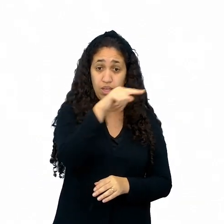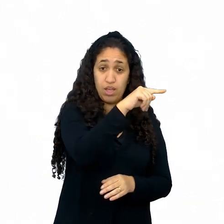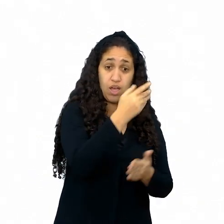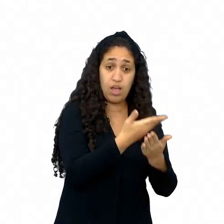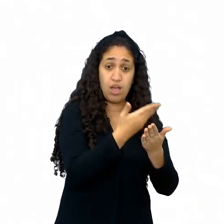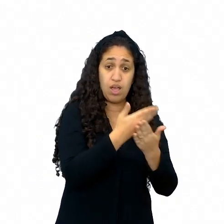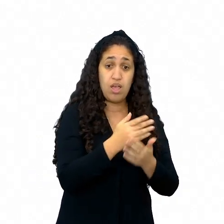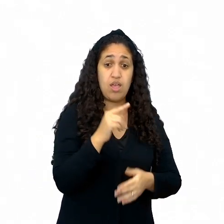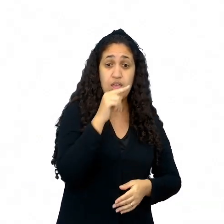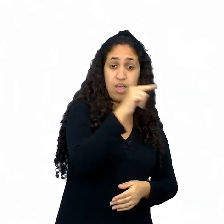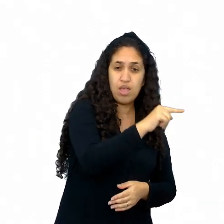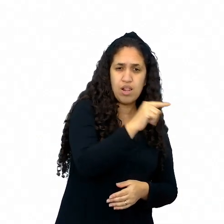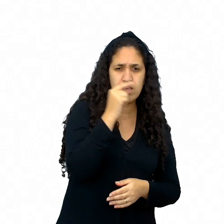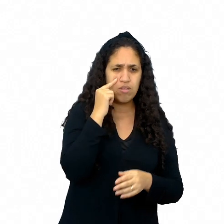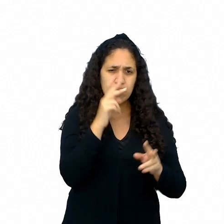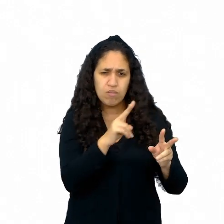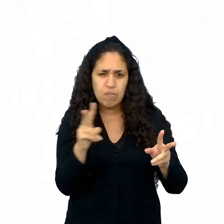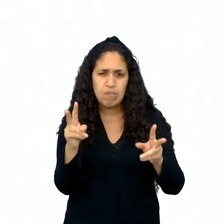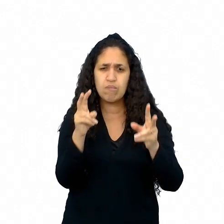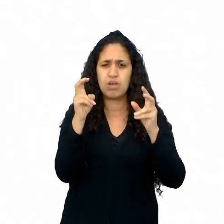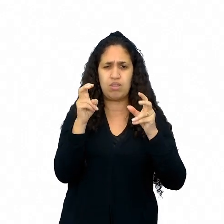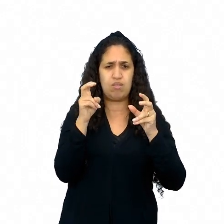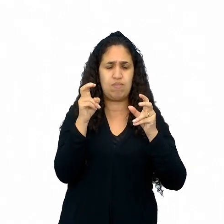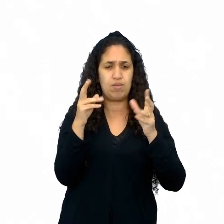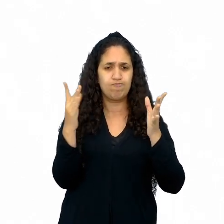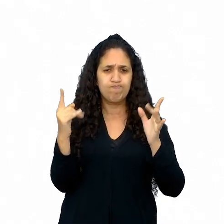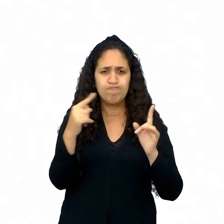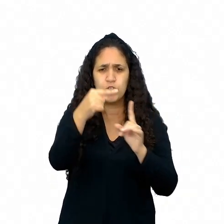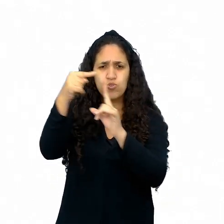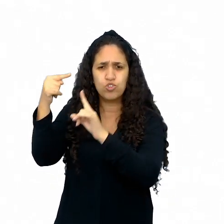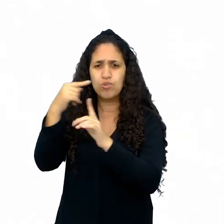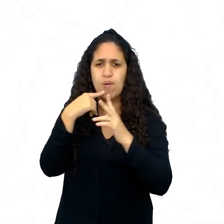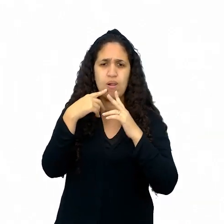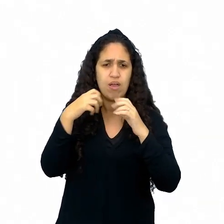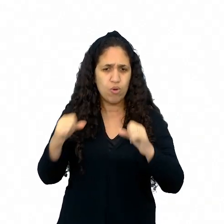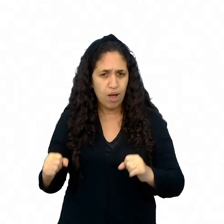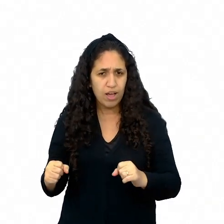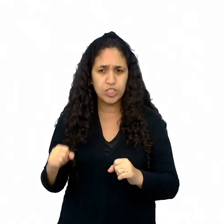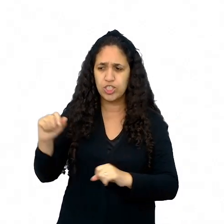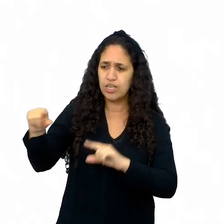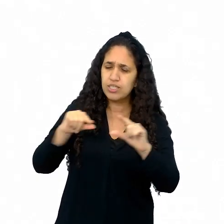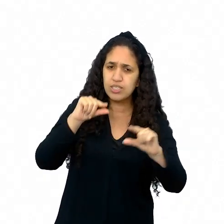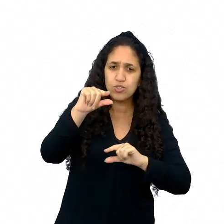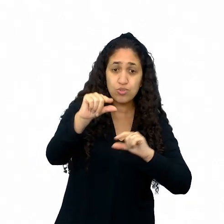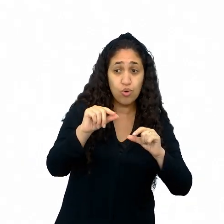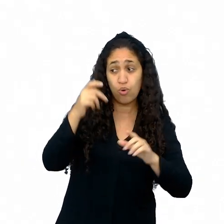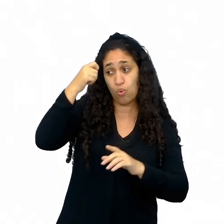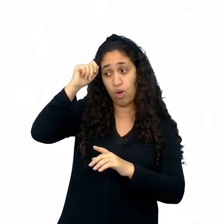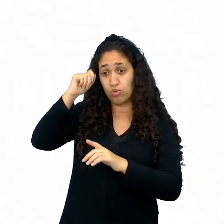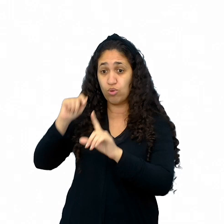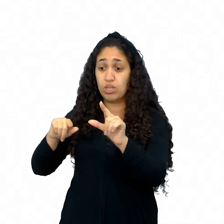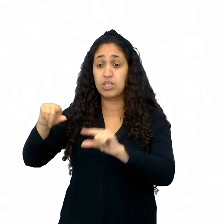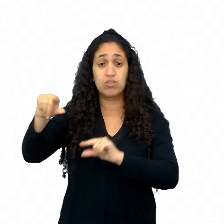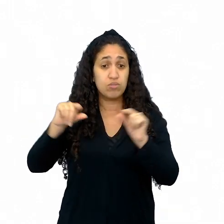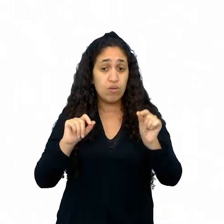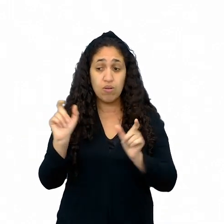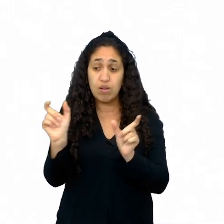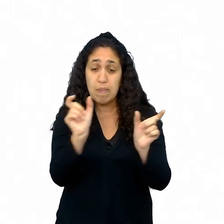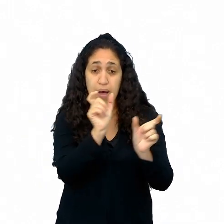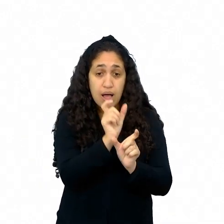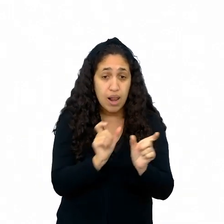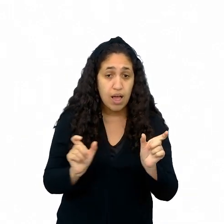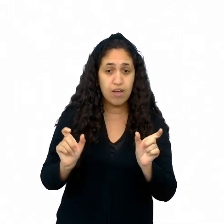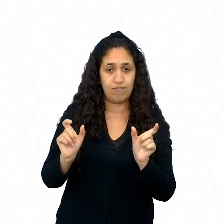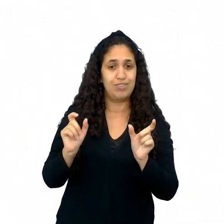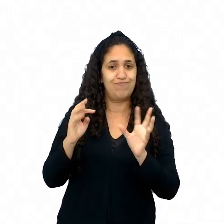estudante reconheça o tipo de linguagem aplicada, as escolhas feitas pelo autor, trazendo todo